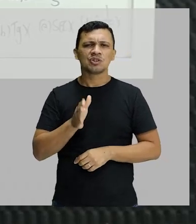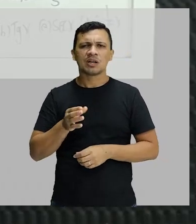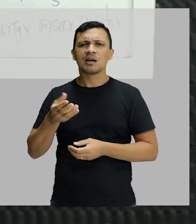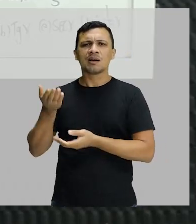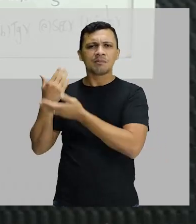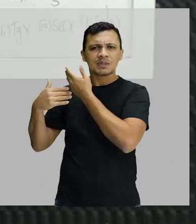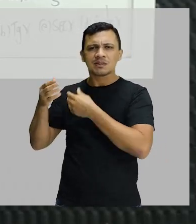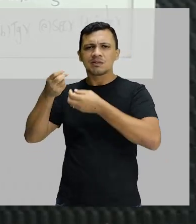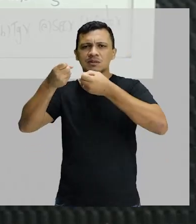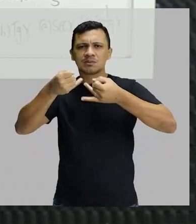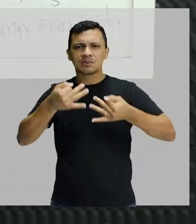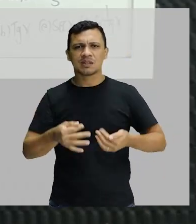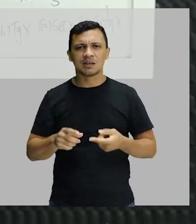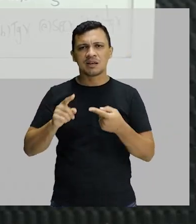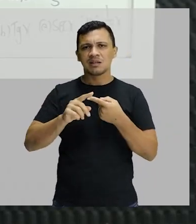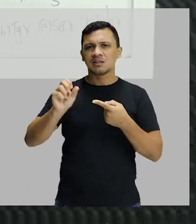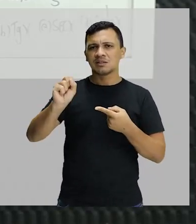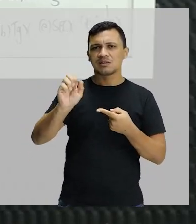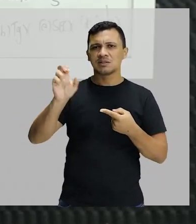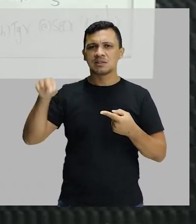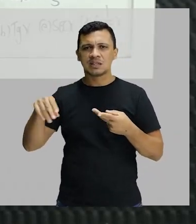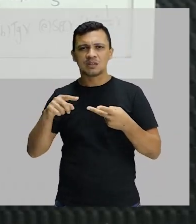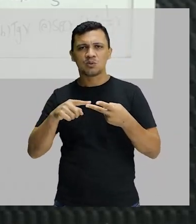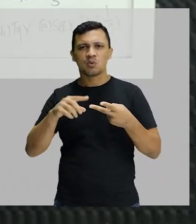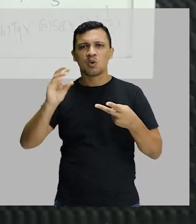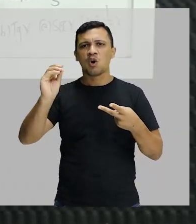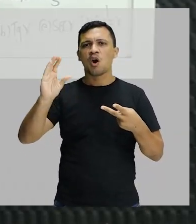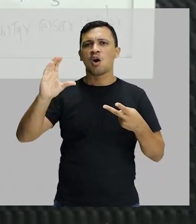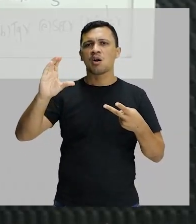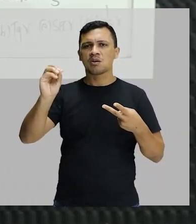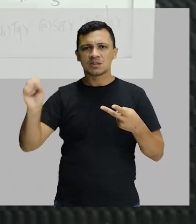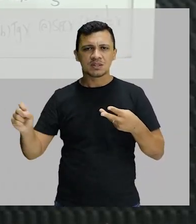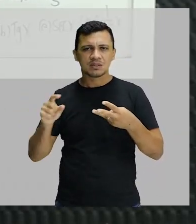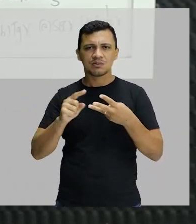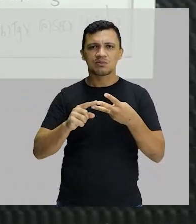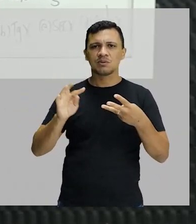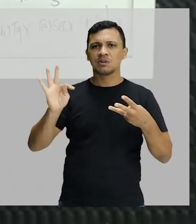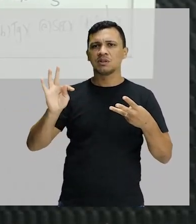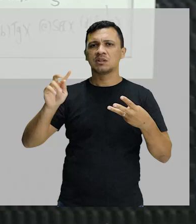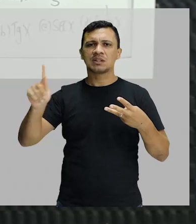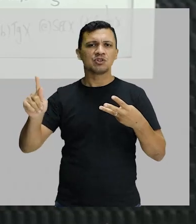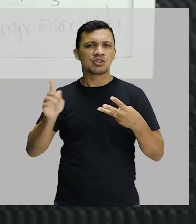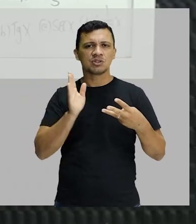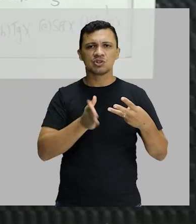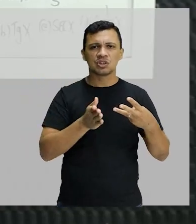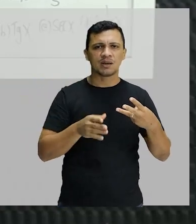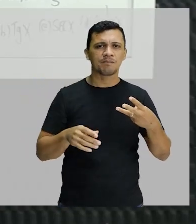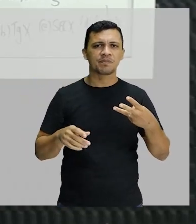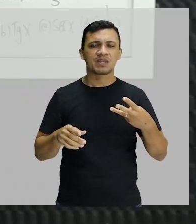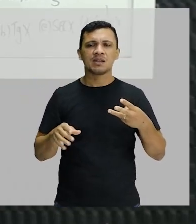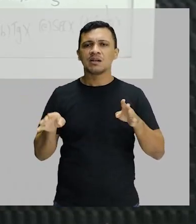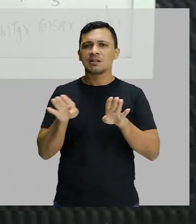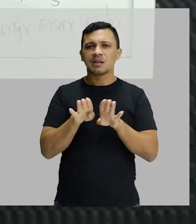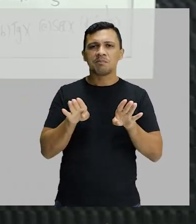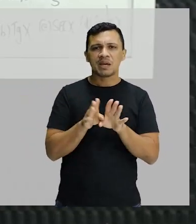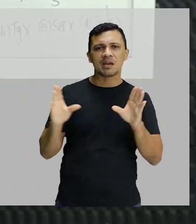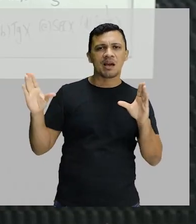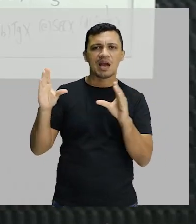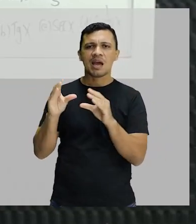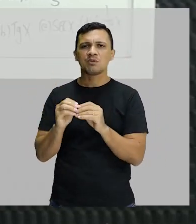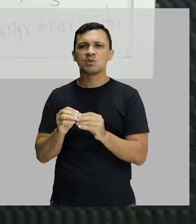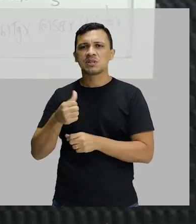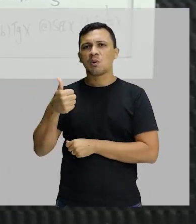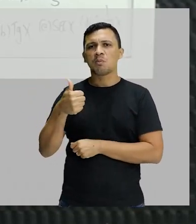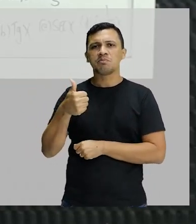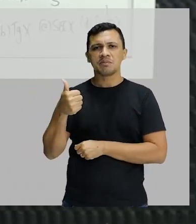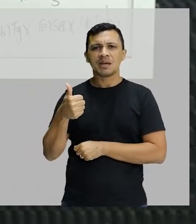função seno, falamos da função cosseno, falamos da função tangente, falamos de redução ao primeiro quadrante. Lá